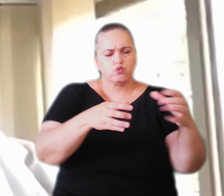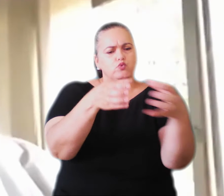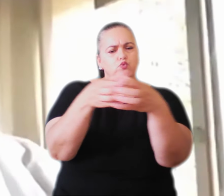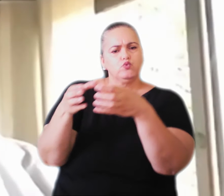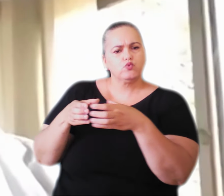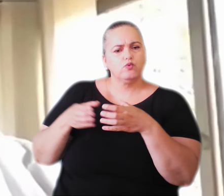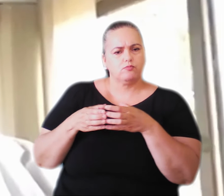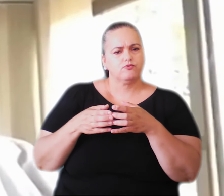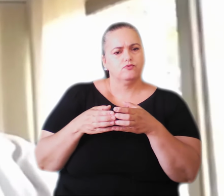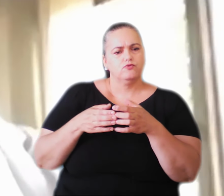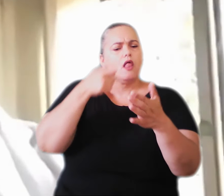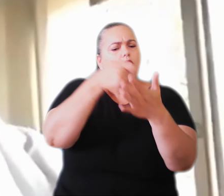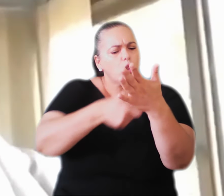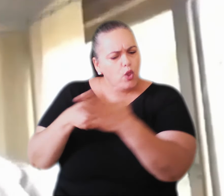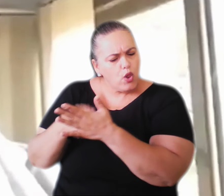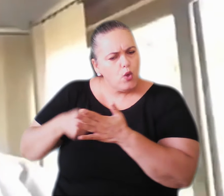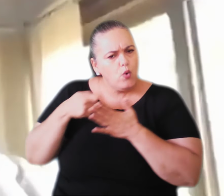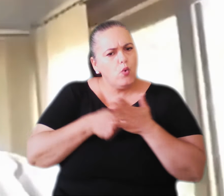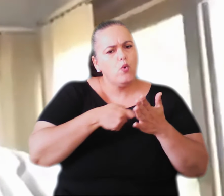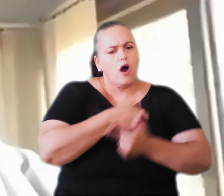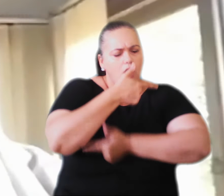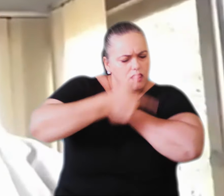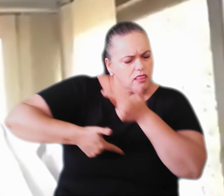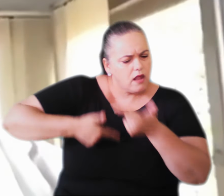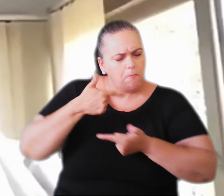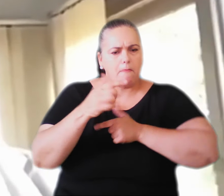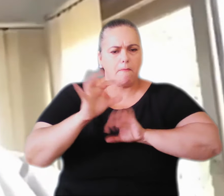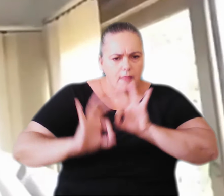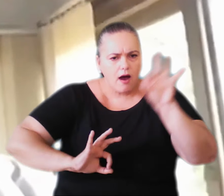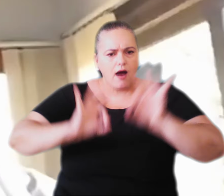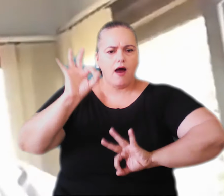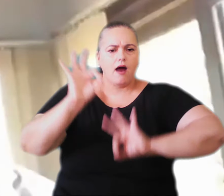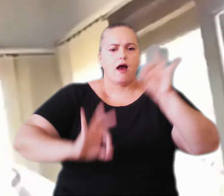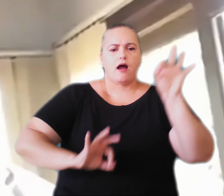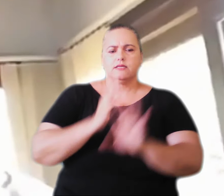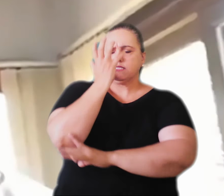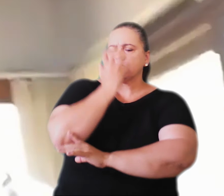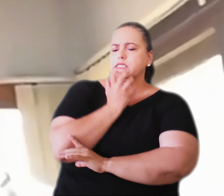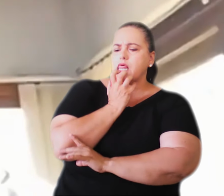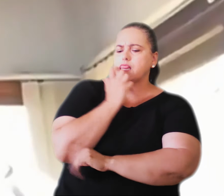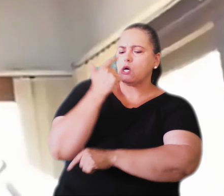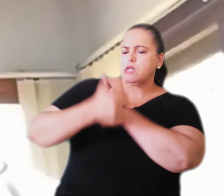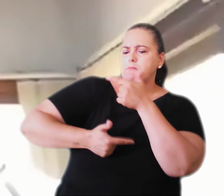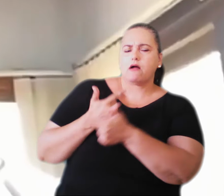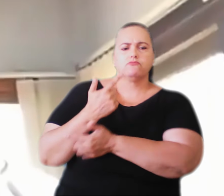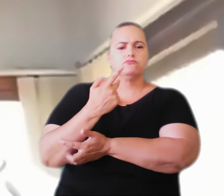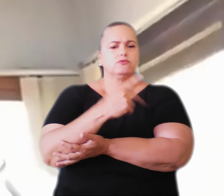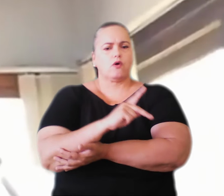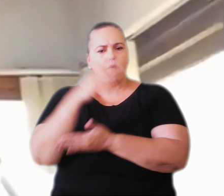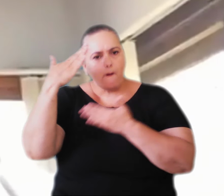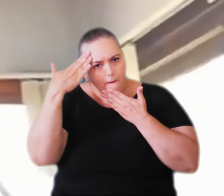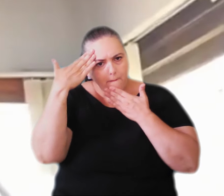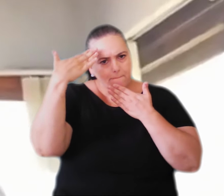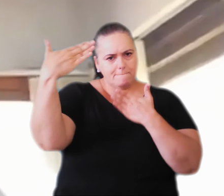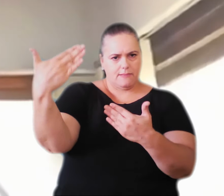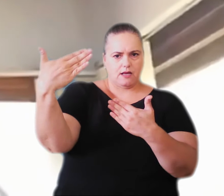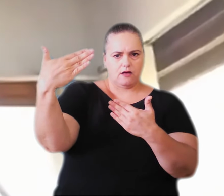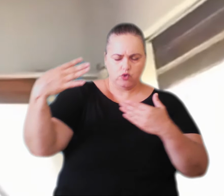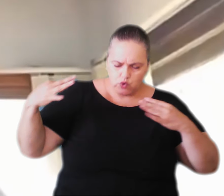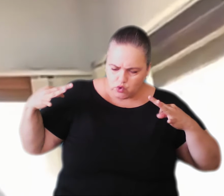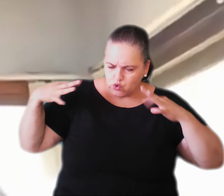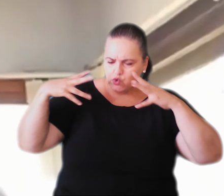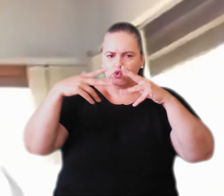e tantos outros grupos que lutam com tenacidade, com organização e com seriedade no seu trabalho.